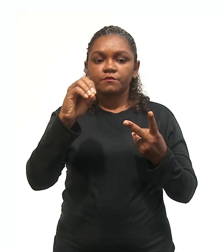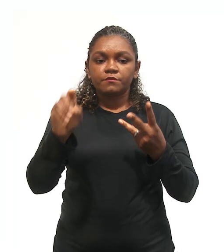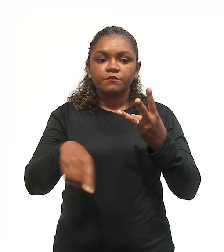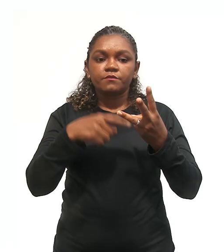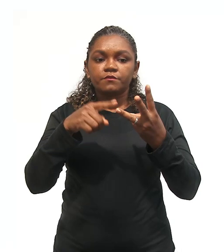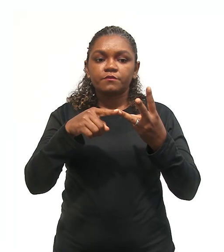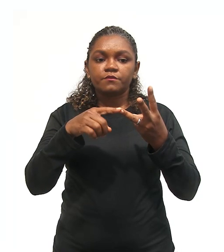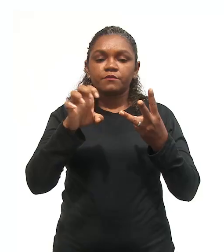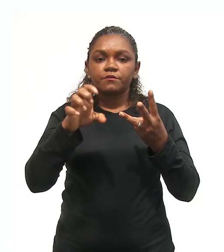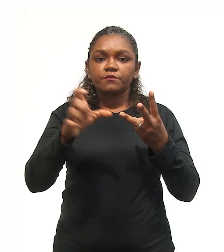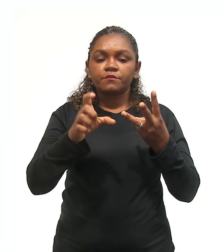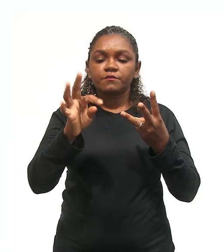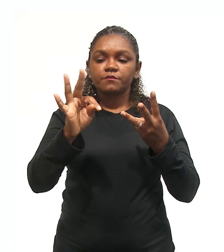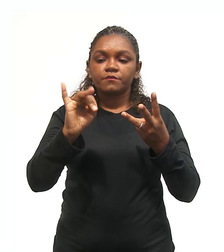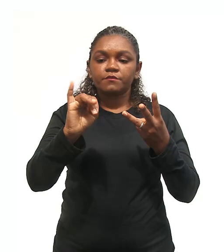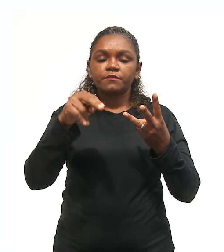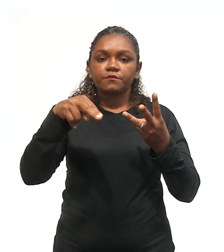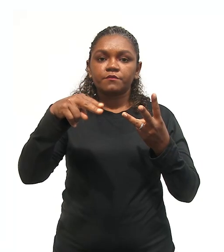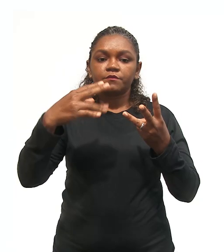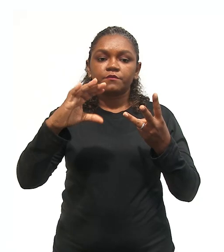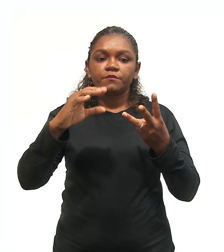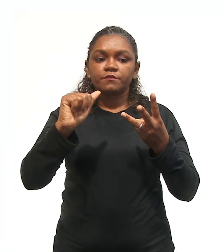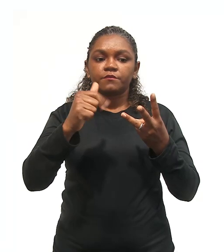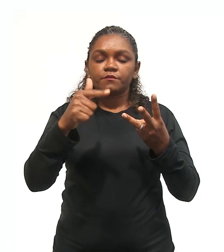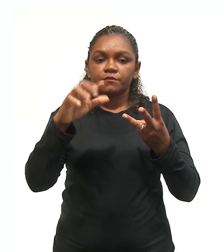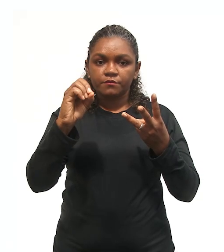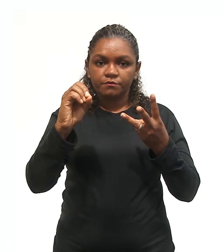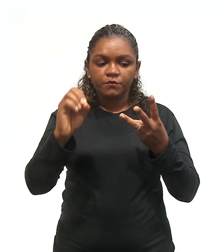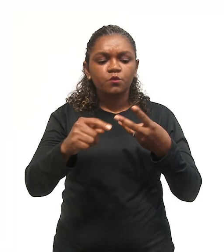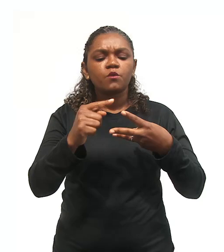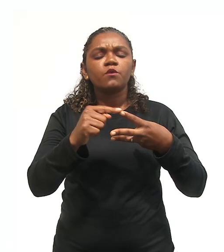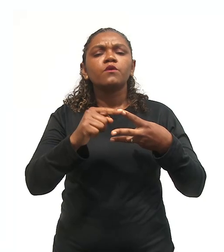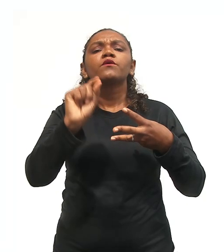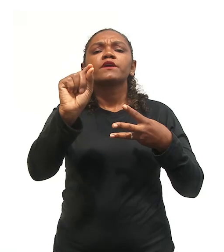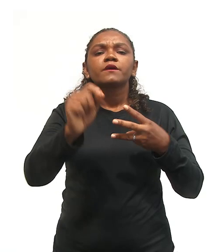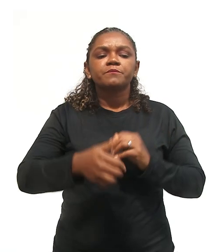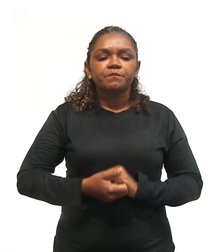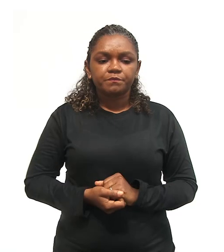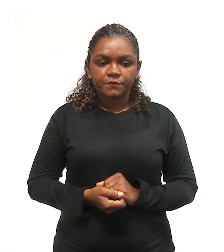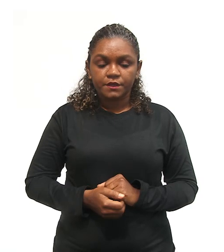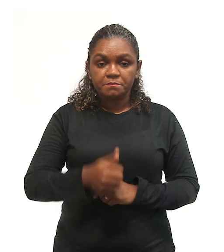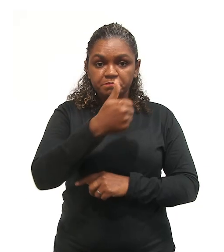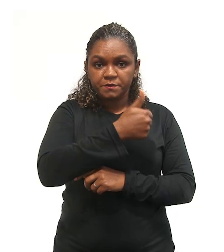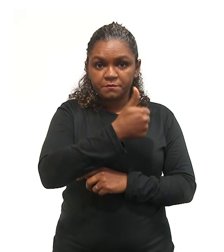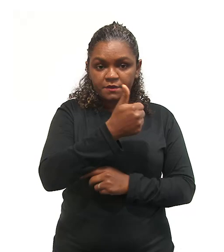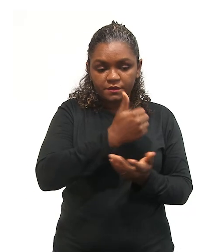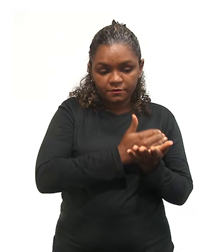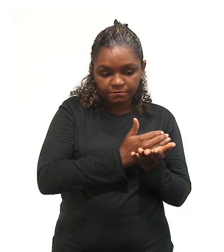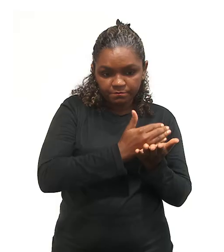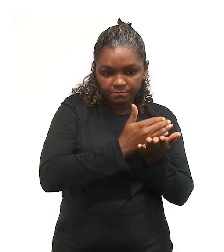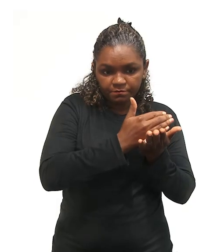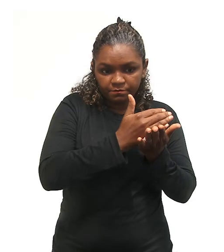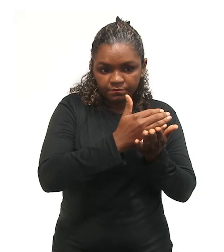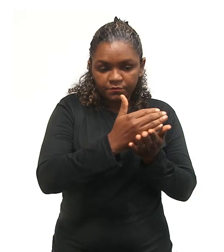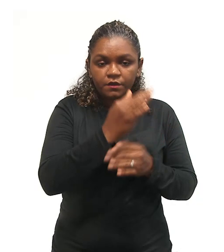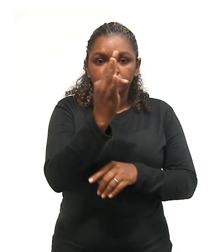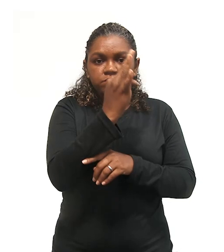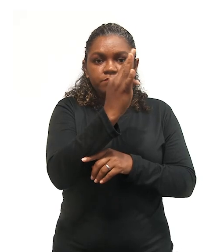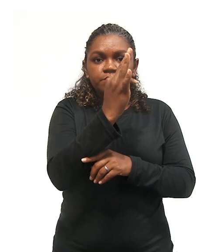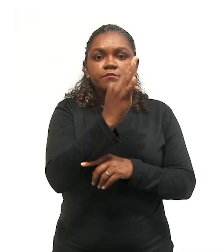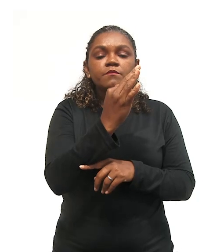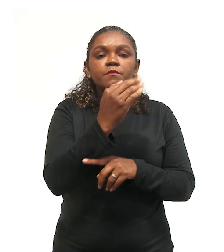a dissolução da PJ? É o primeiro passo formal para